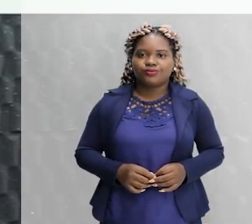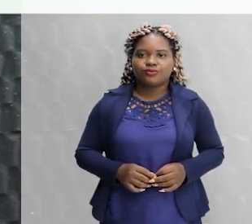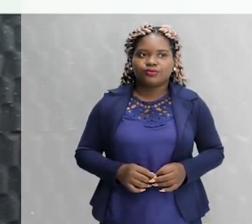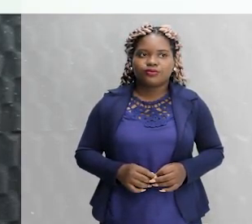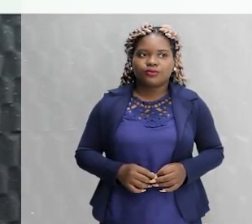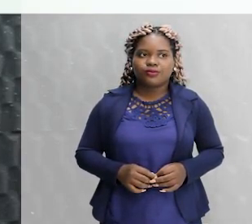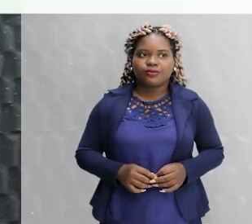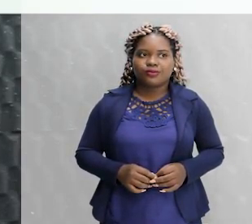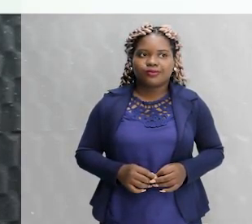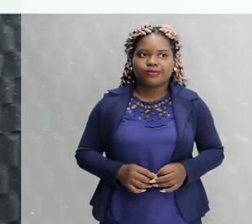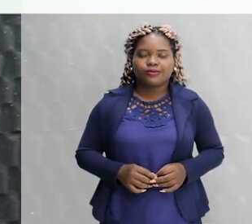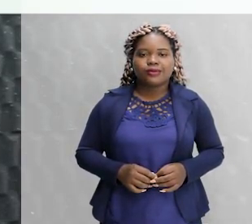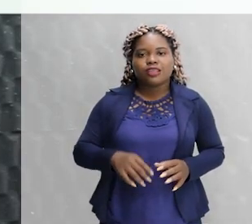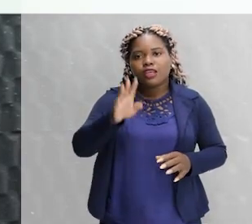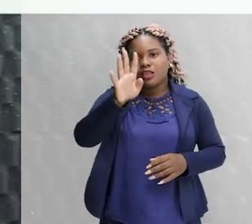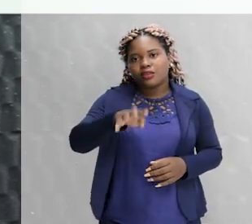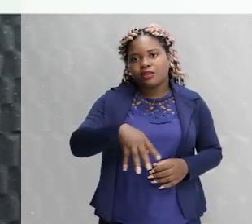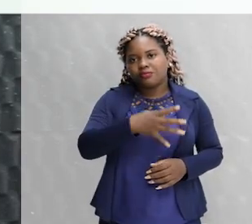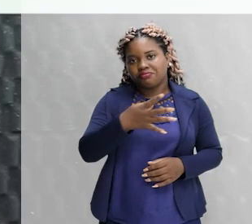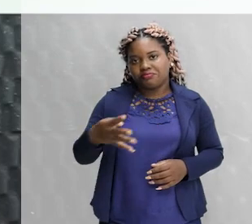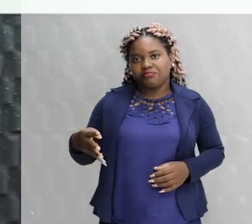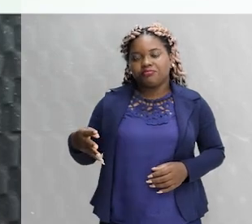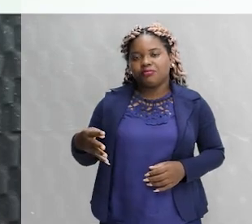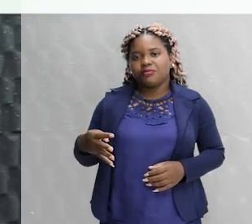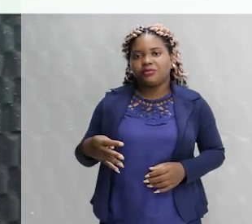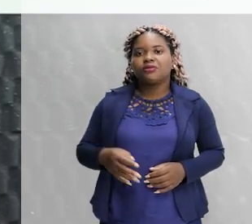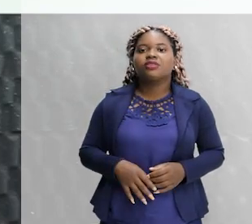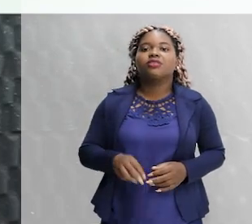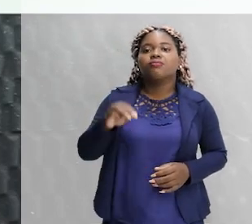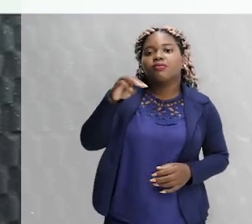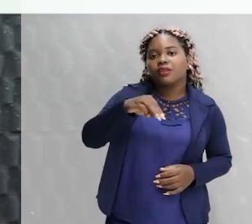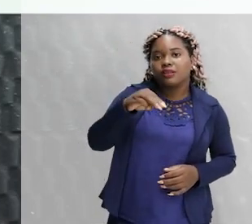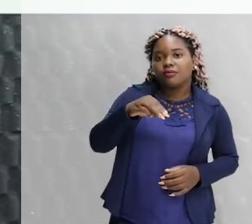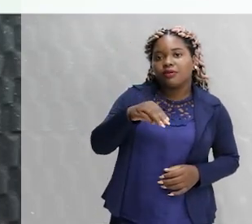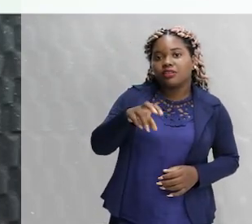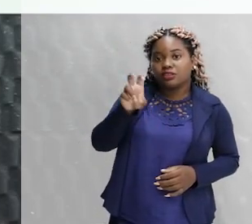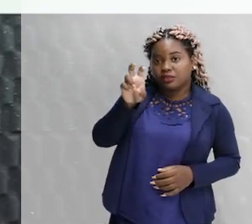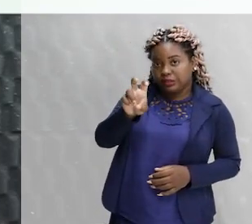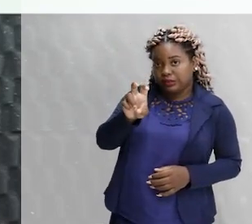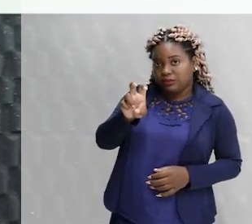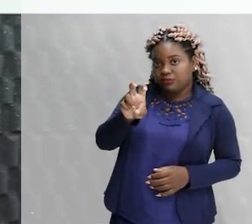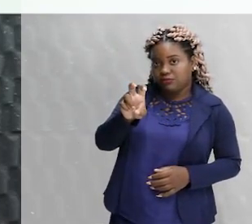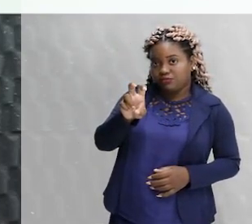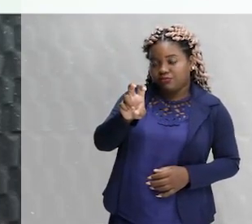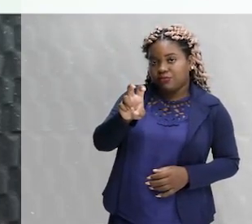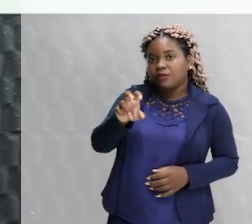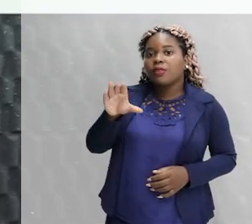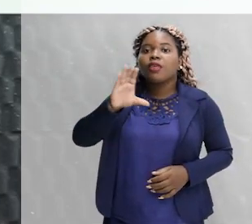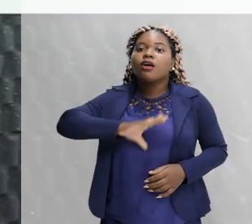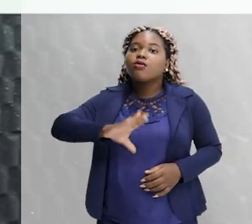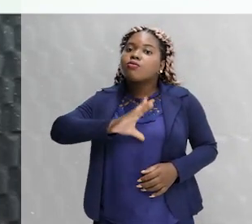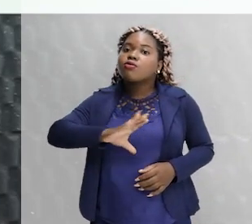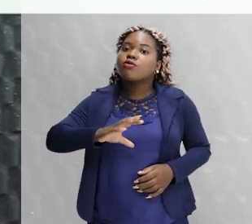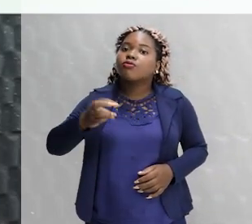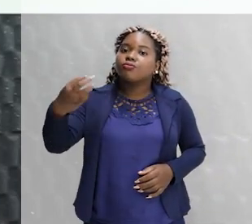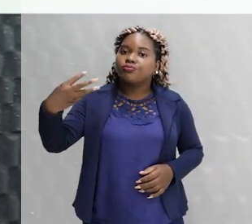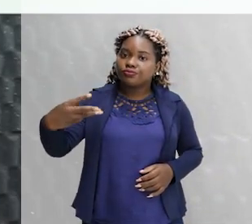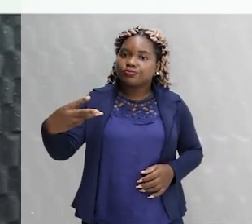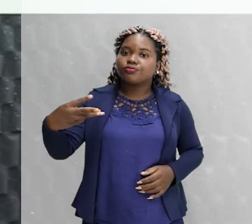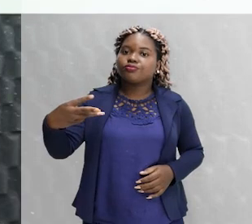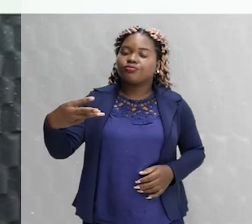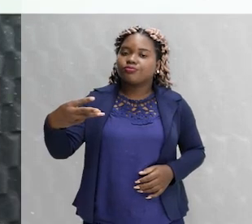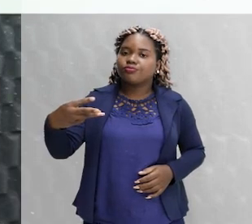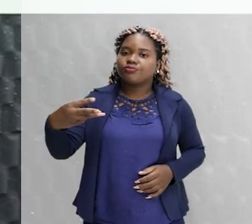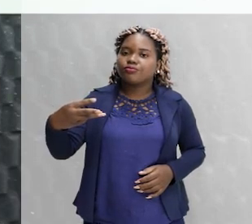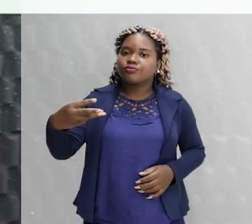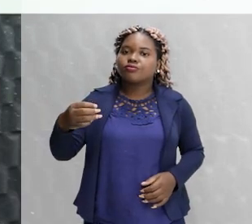aqui na tabela diz que a prova de matemática tem peso 5, que a prova de português tem peso 3 e